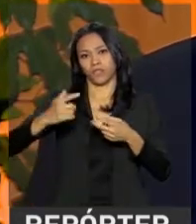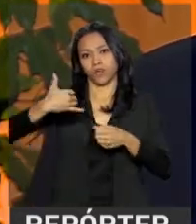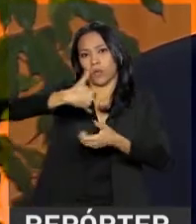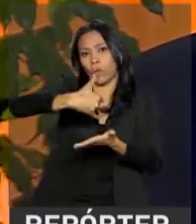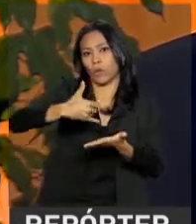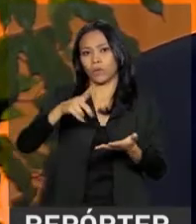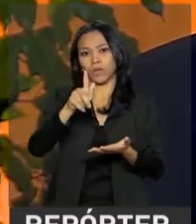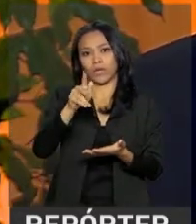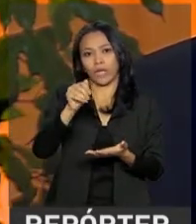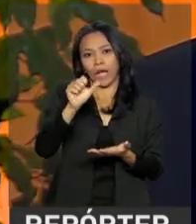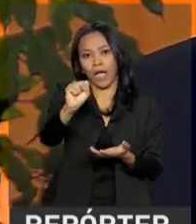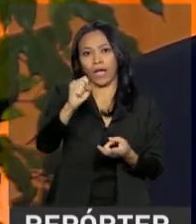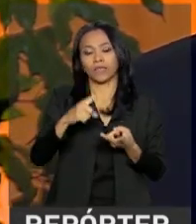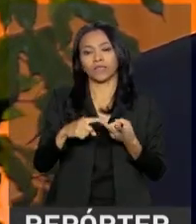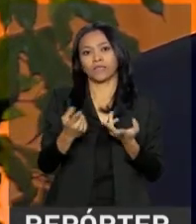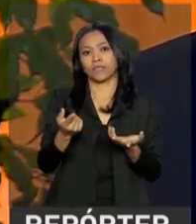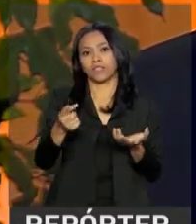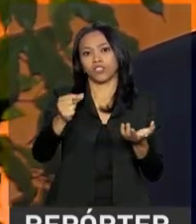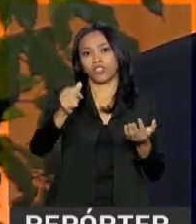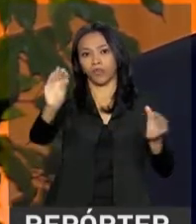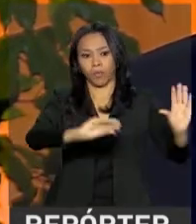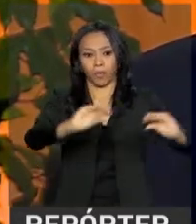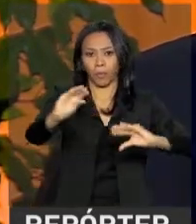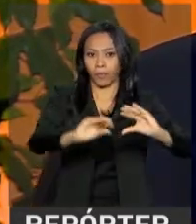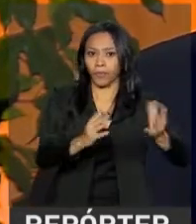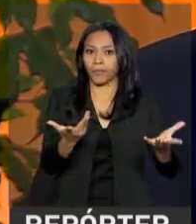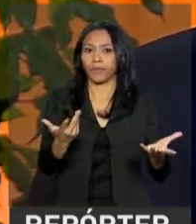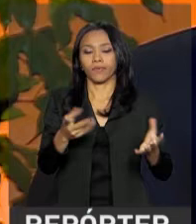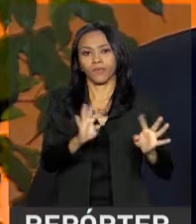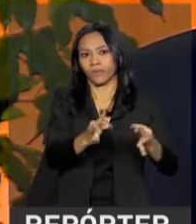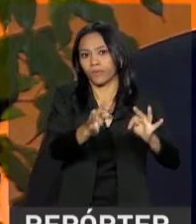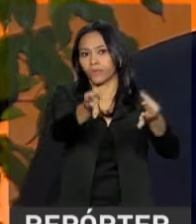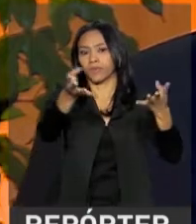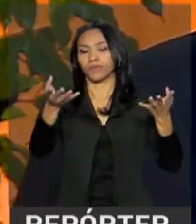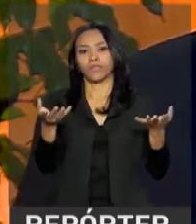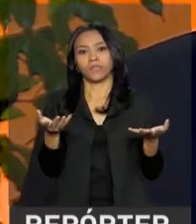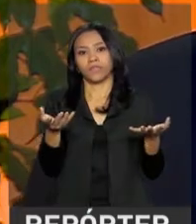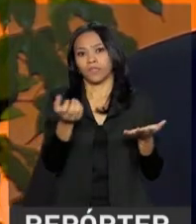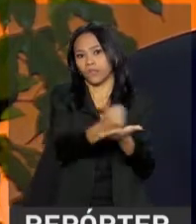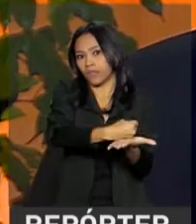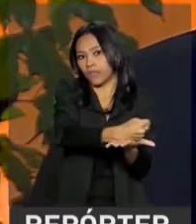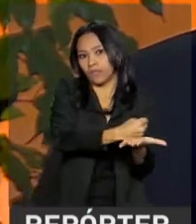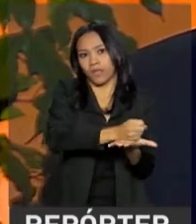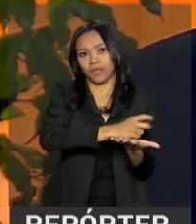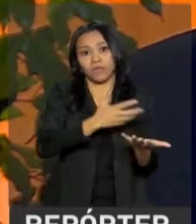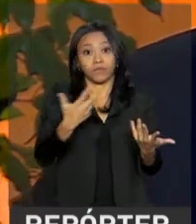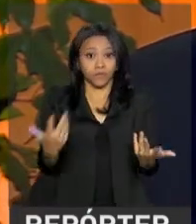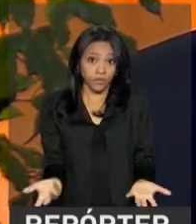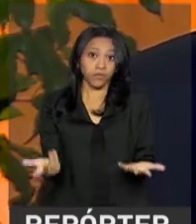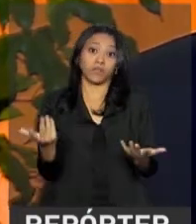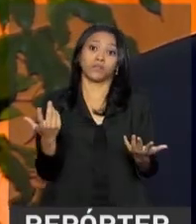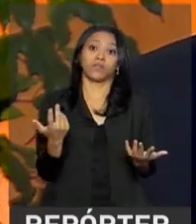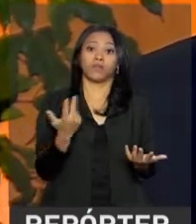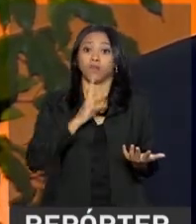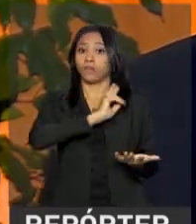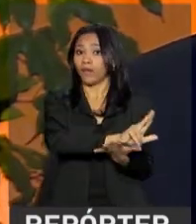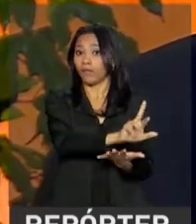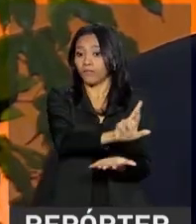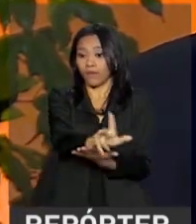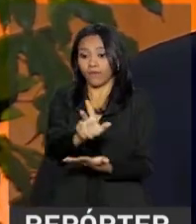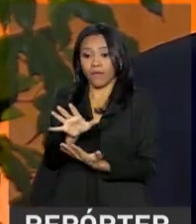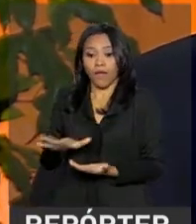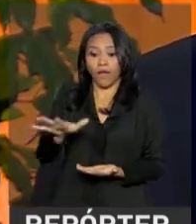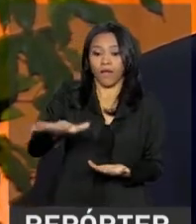investimentos na área é de tecnologia na área de fármacos ou seja em todas aquelas áreas que